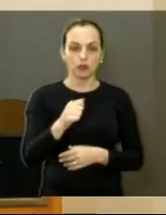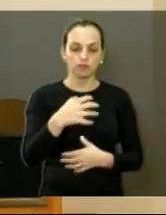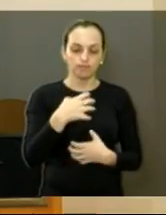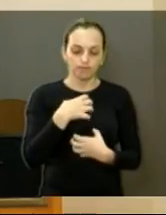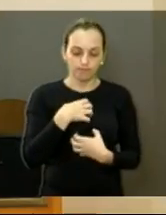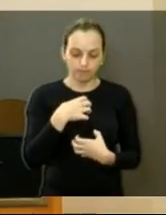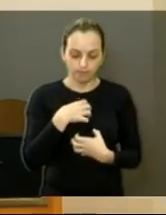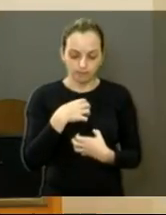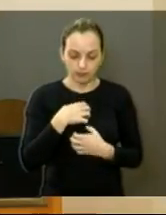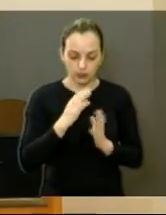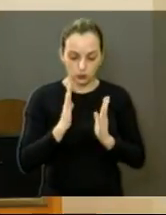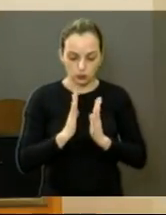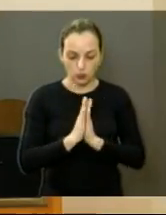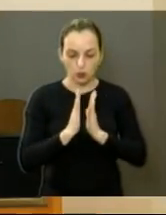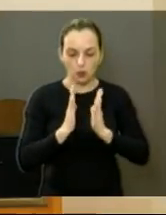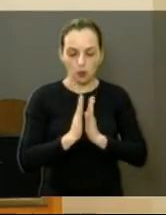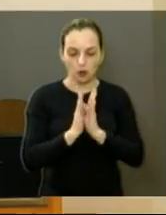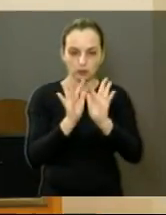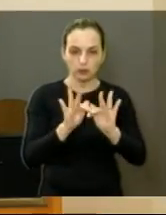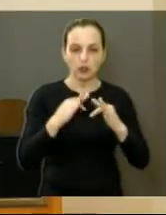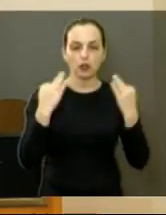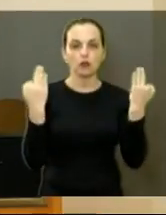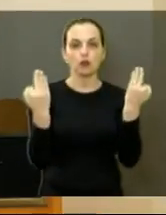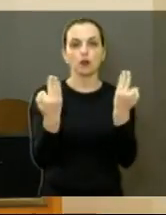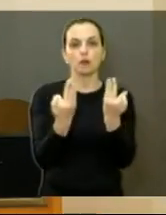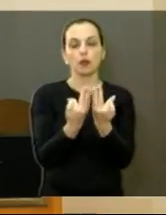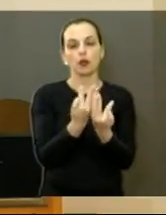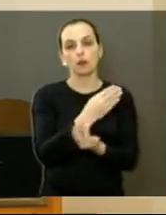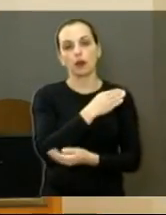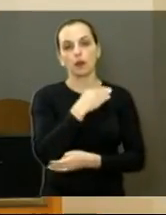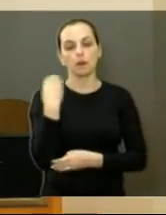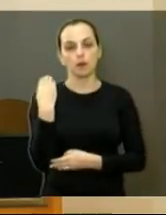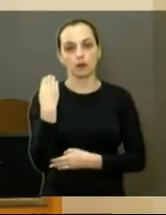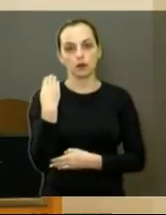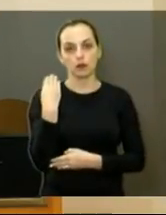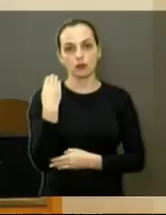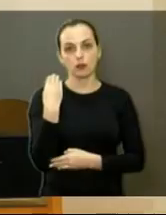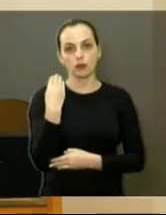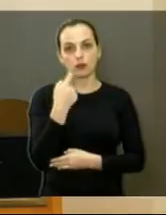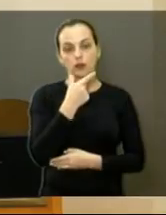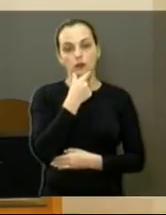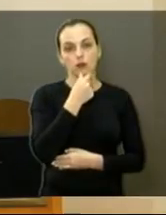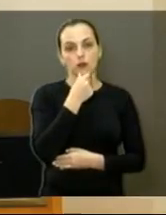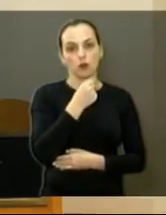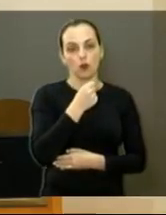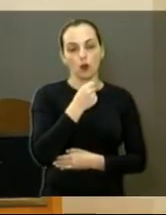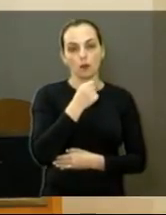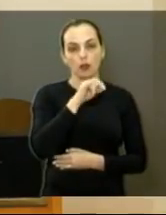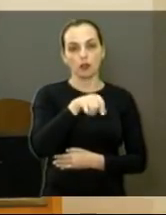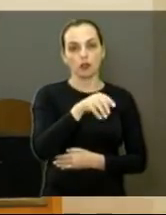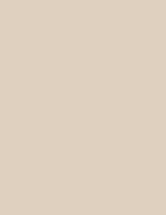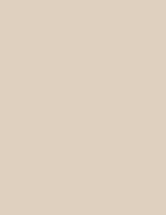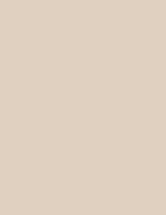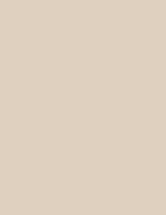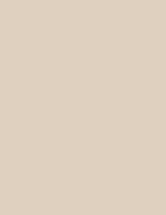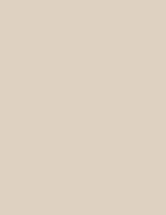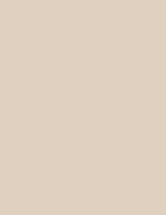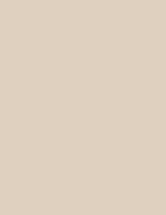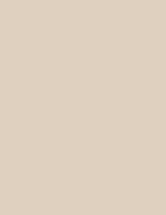sentimentos e orações a toda a família pelo falecimento do Jajá. Boa noite a todos.